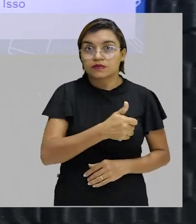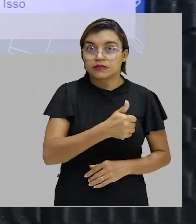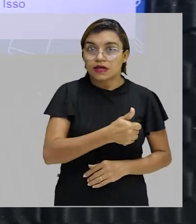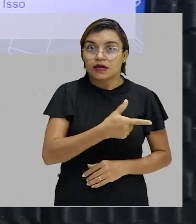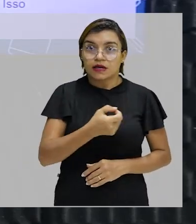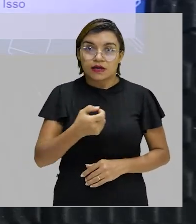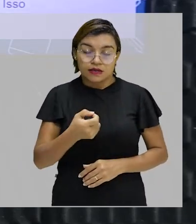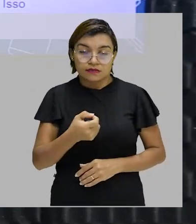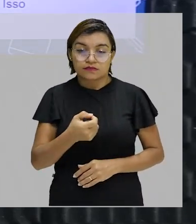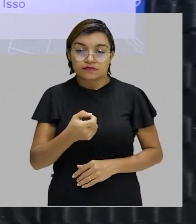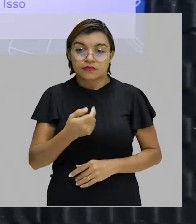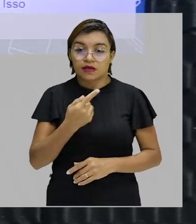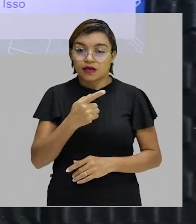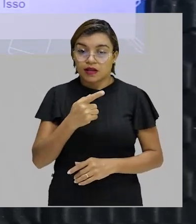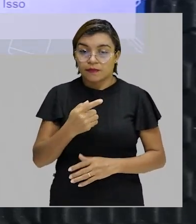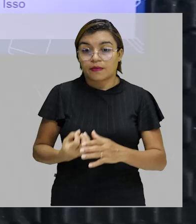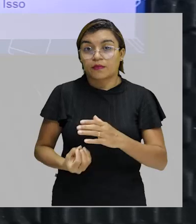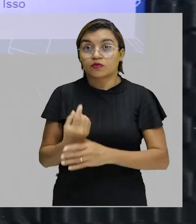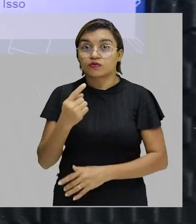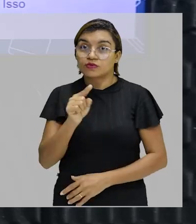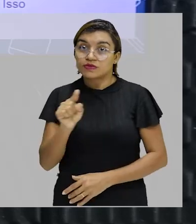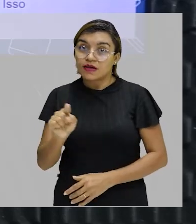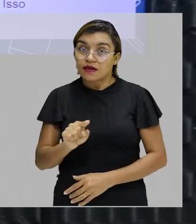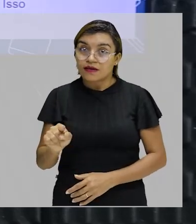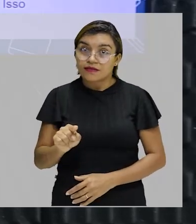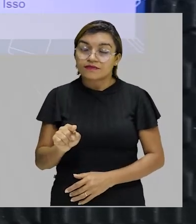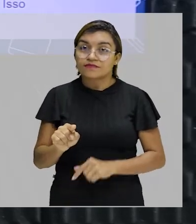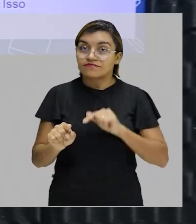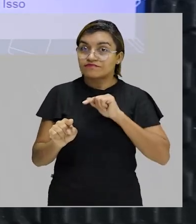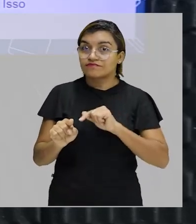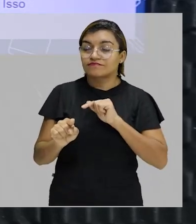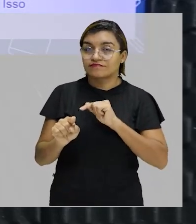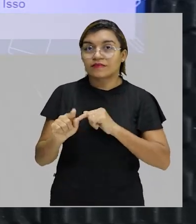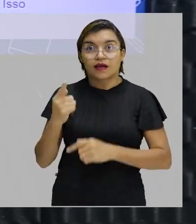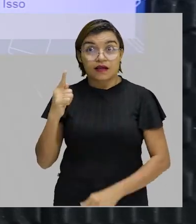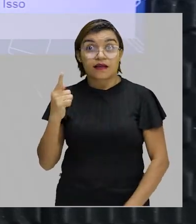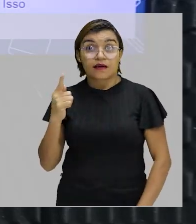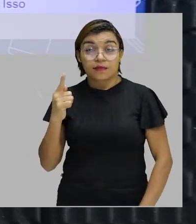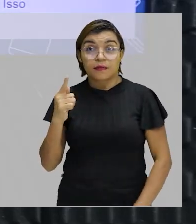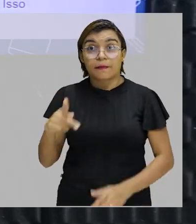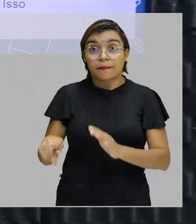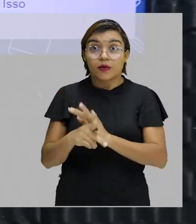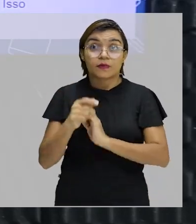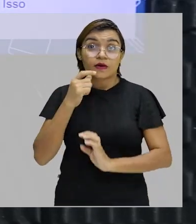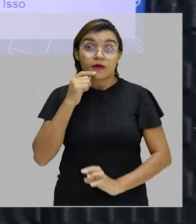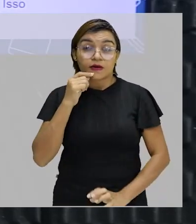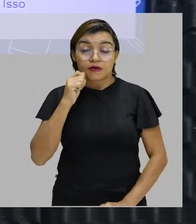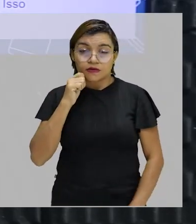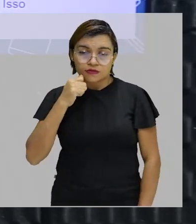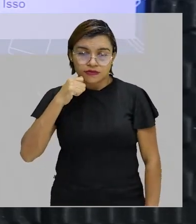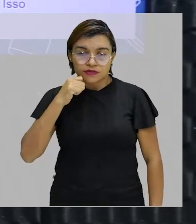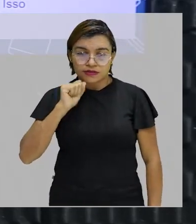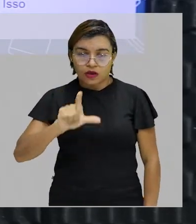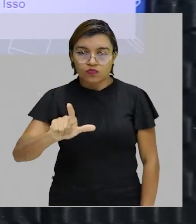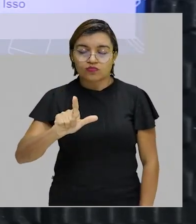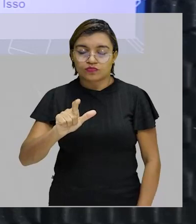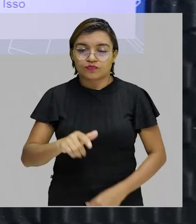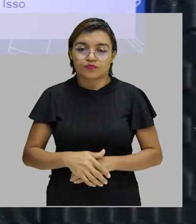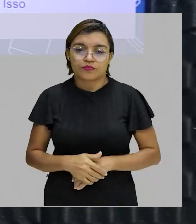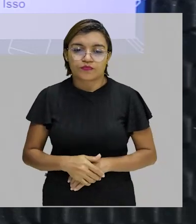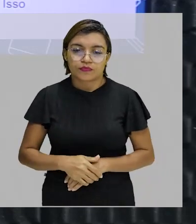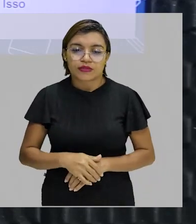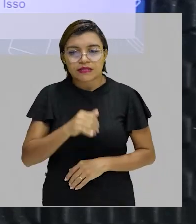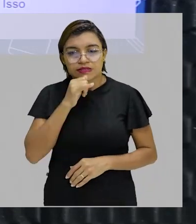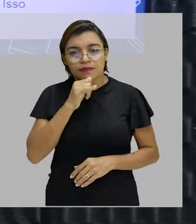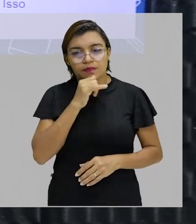utilizei o X e o Y, só isso. Vai produzir Z gramas do sal. Da mesma forma, meios pelo